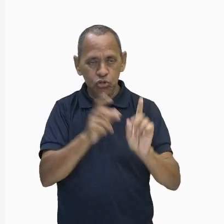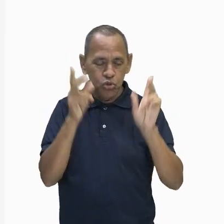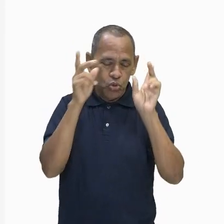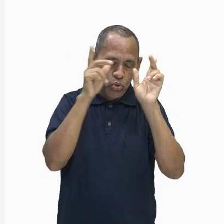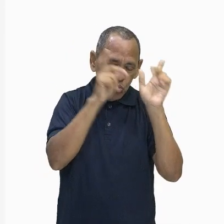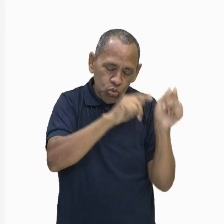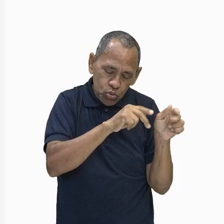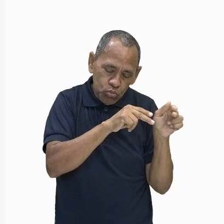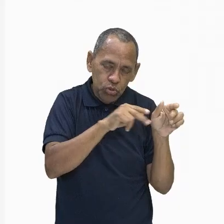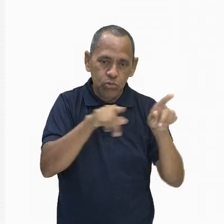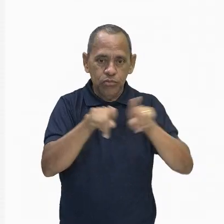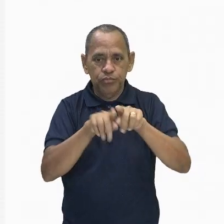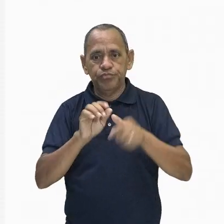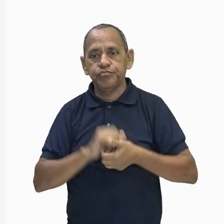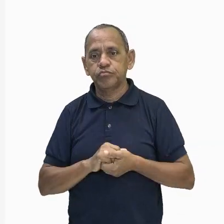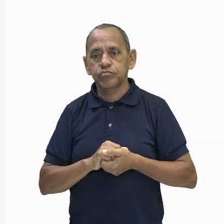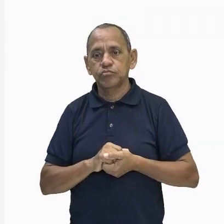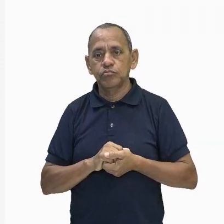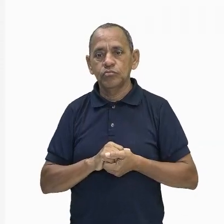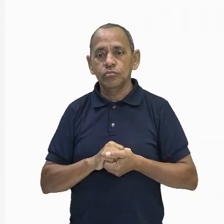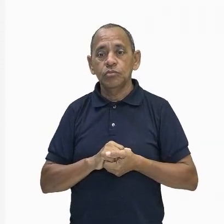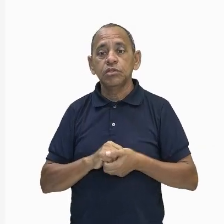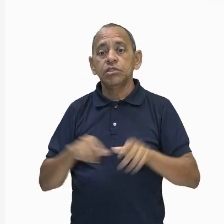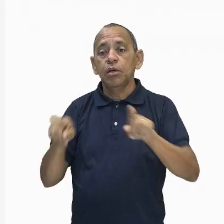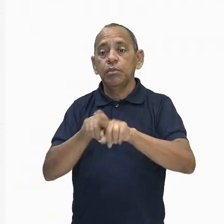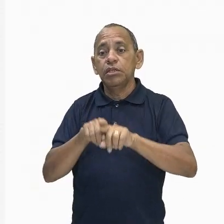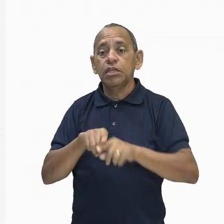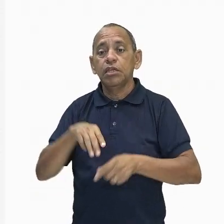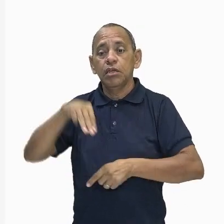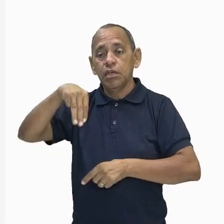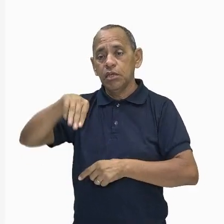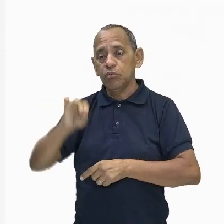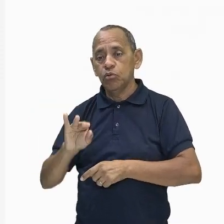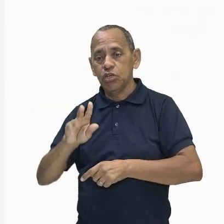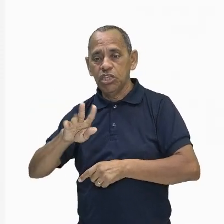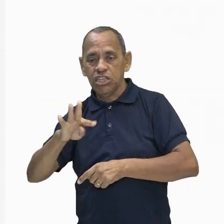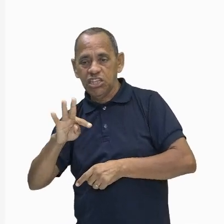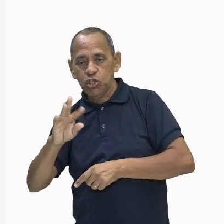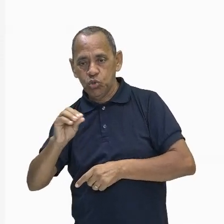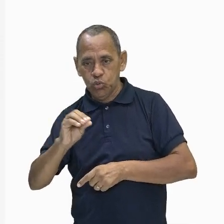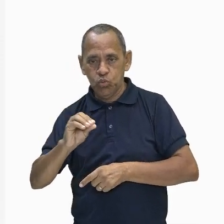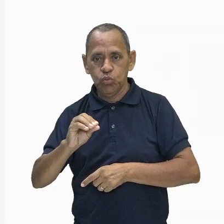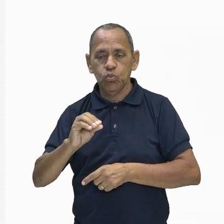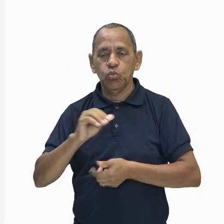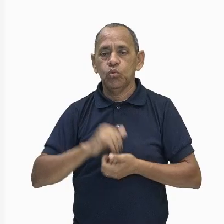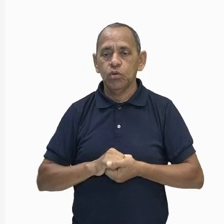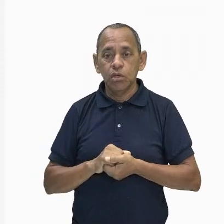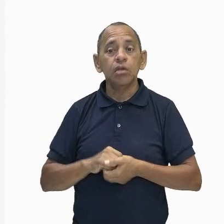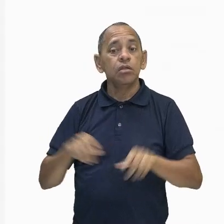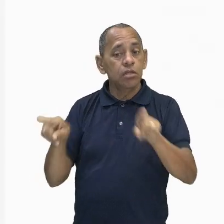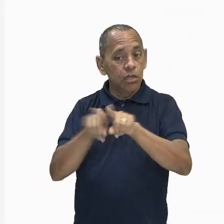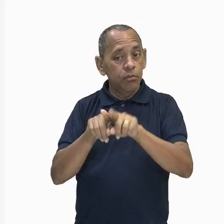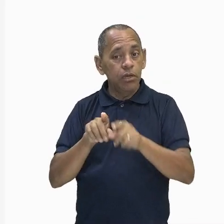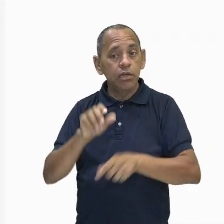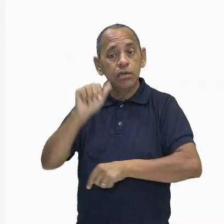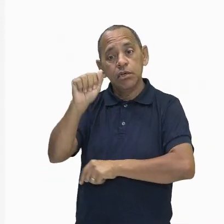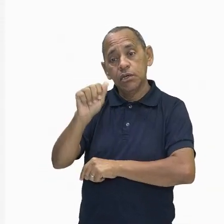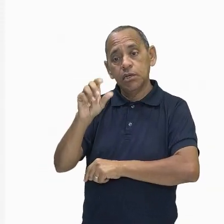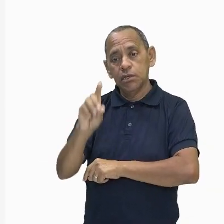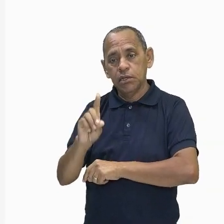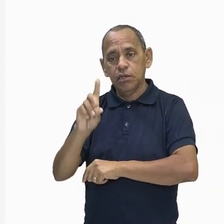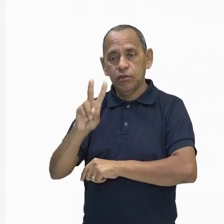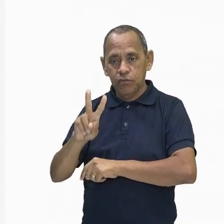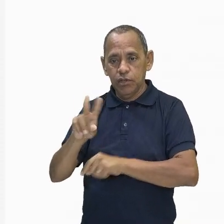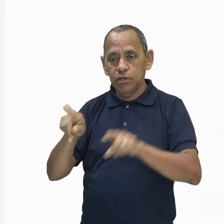ontem, eu tenho o advérbio muito. Percebam que muito é um advérbio também, é um adjunto